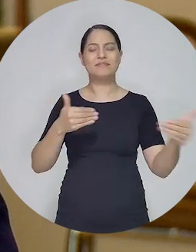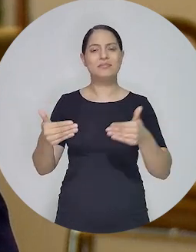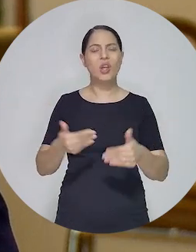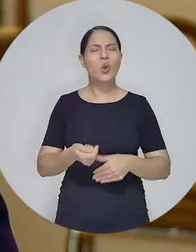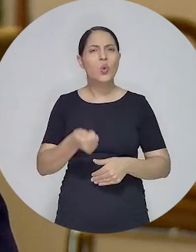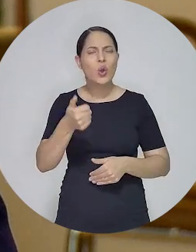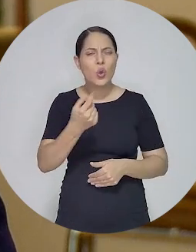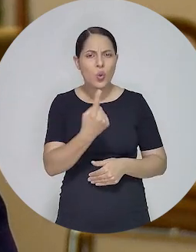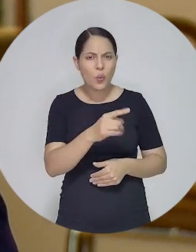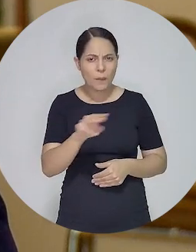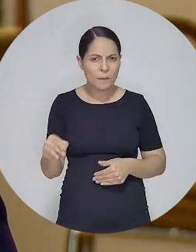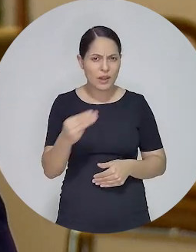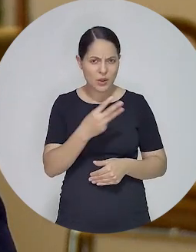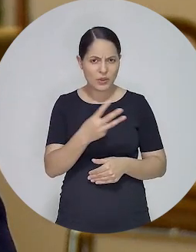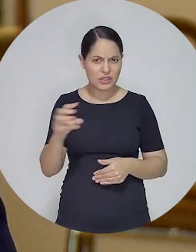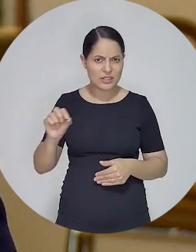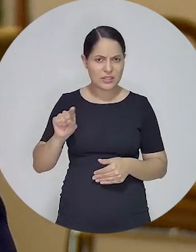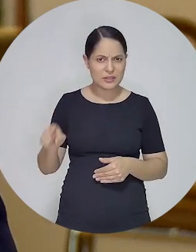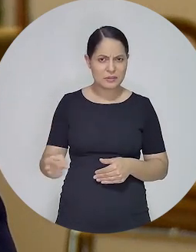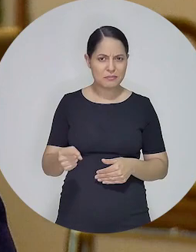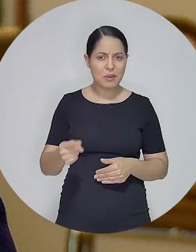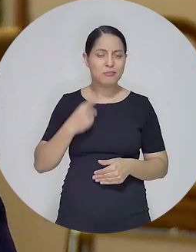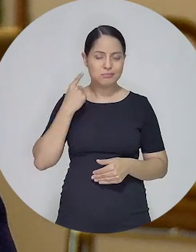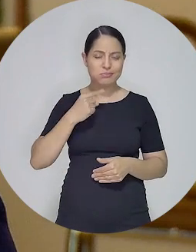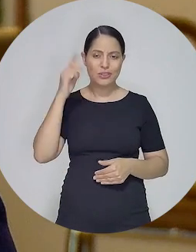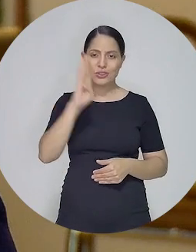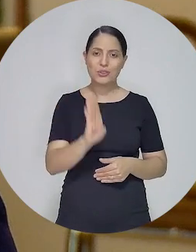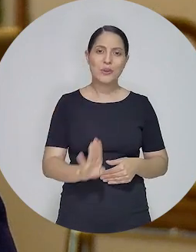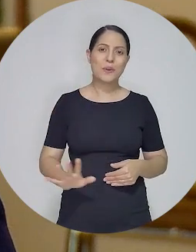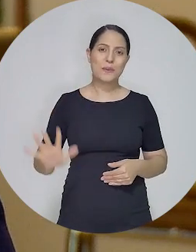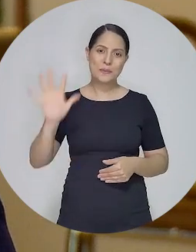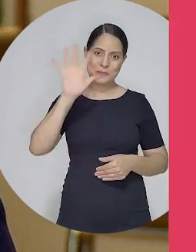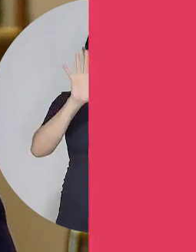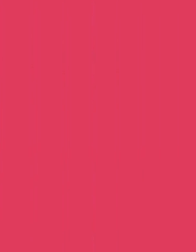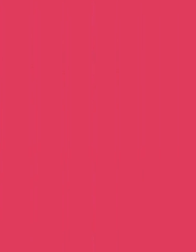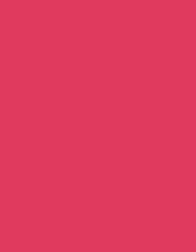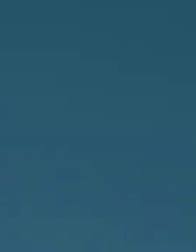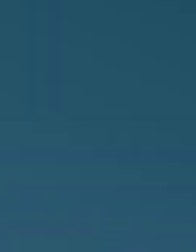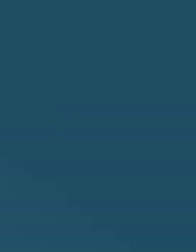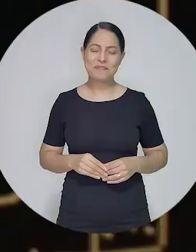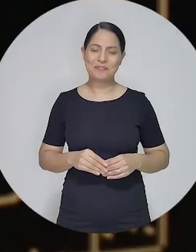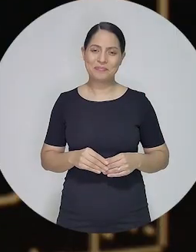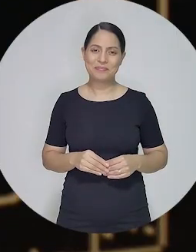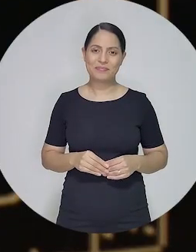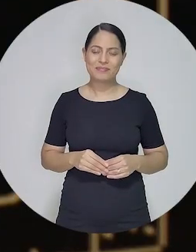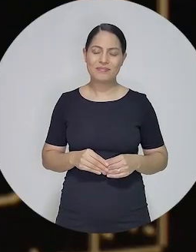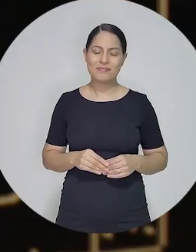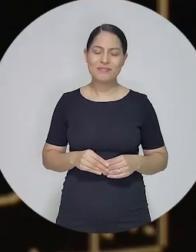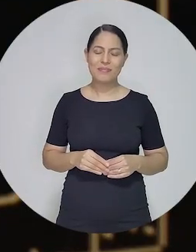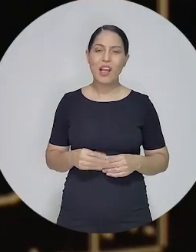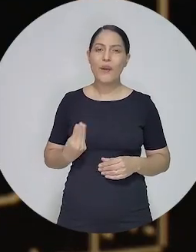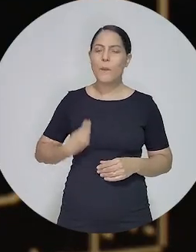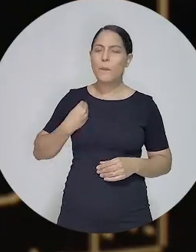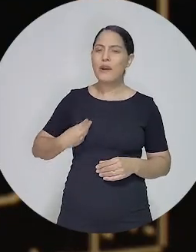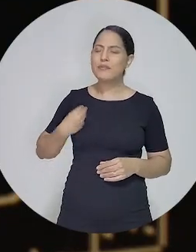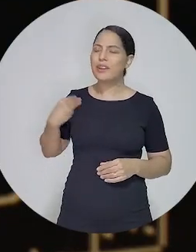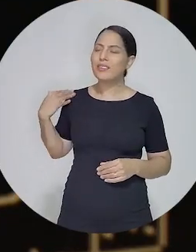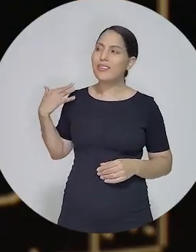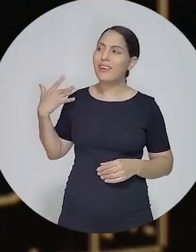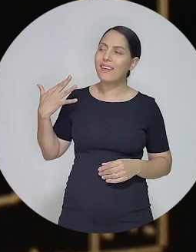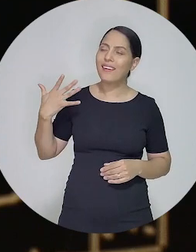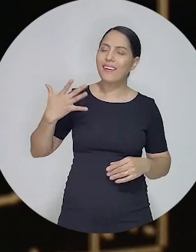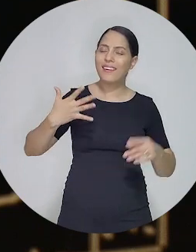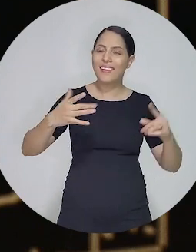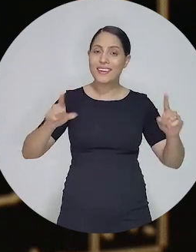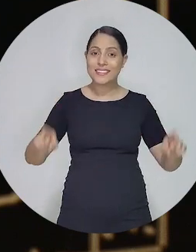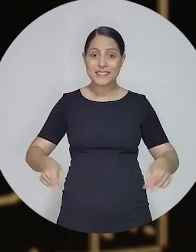da Ordem abertas a esses quase 1.300.000 advogados e advogadas. Uma jornada repleta de